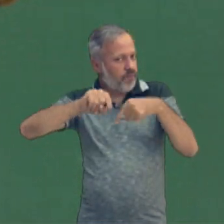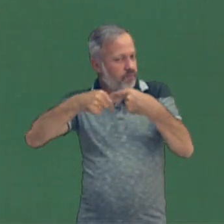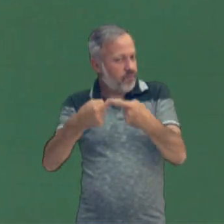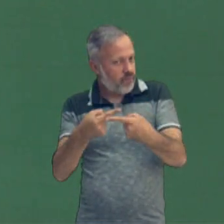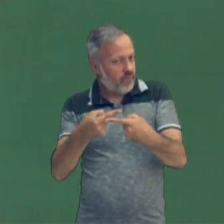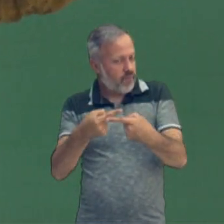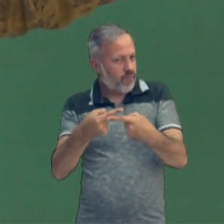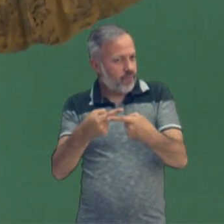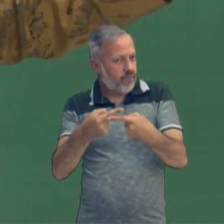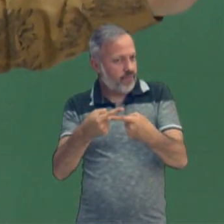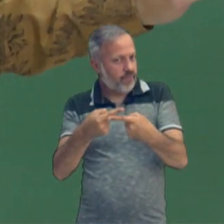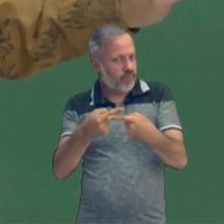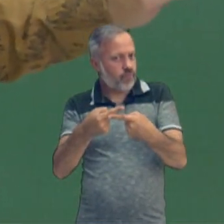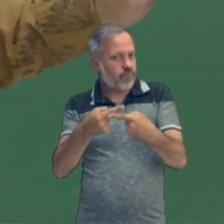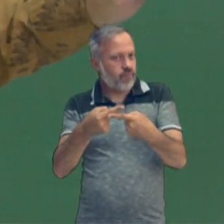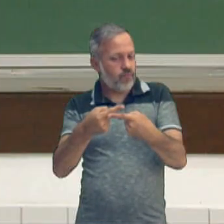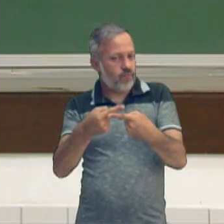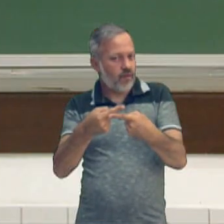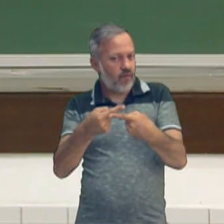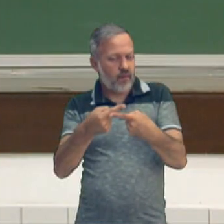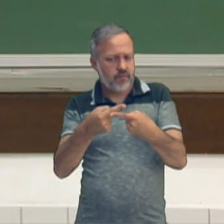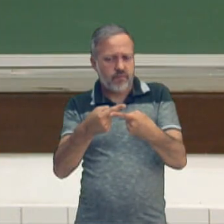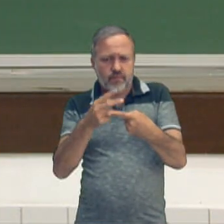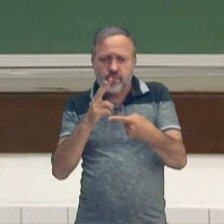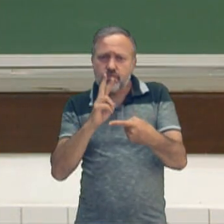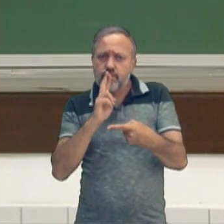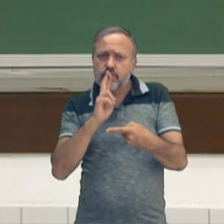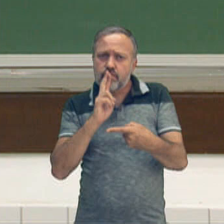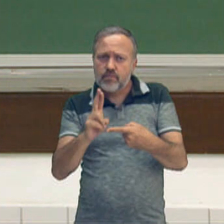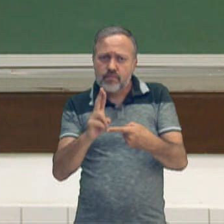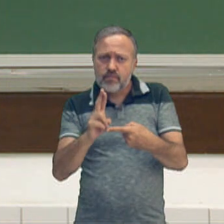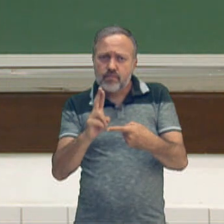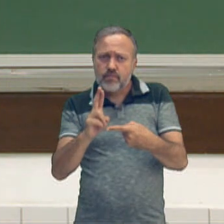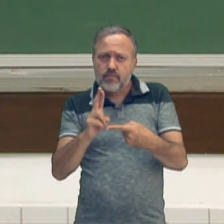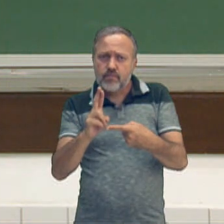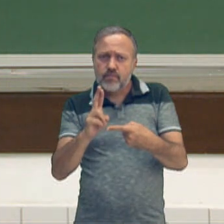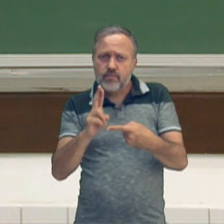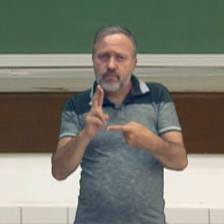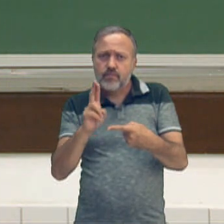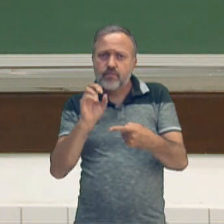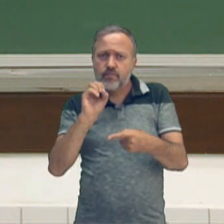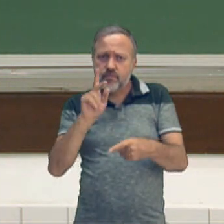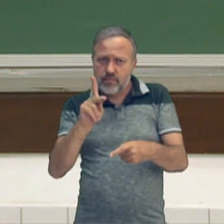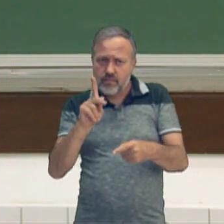quiz, escolherem a alternativa correta e, na sequência, voltamos com a resposta.